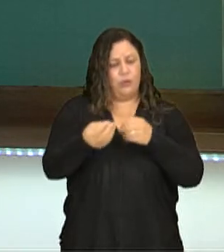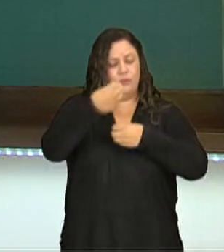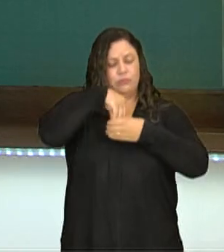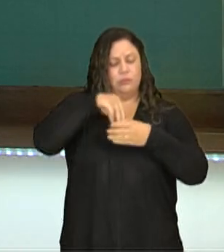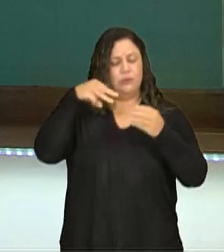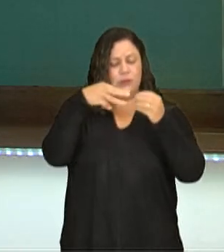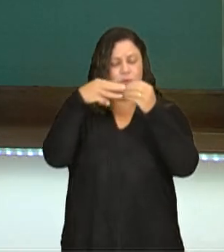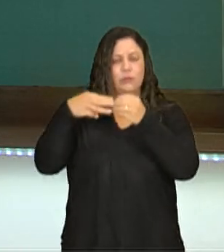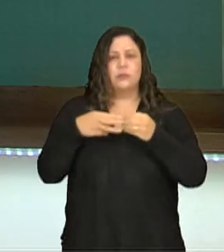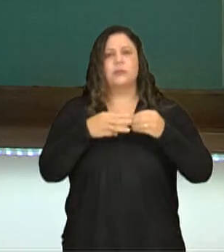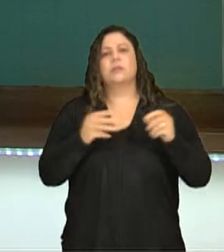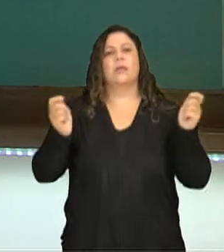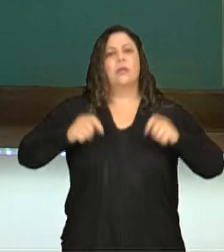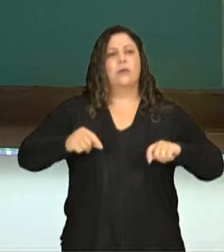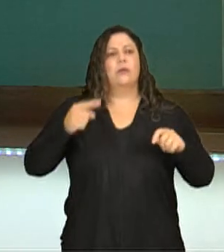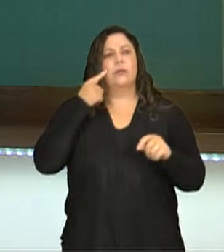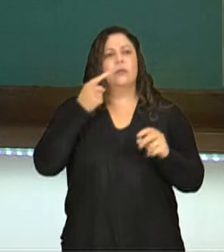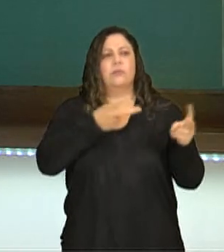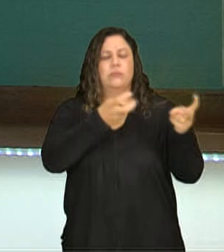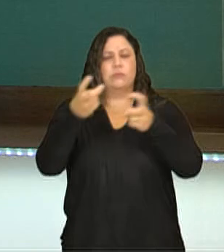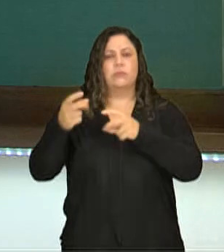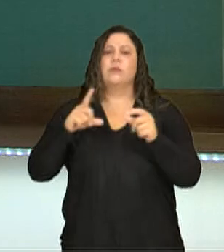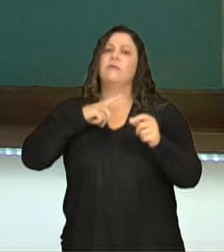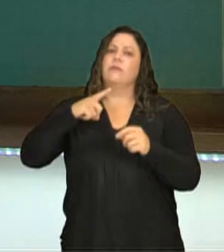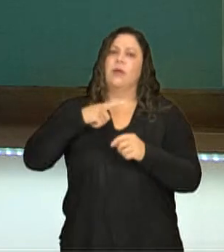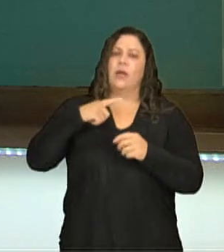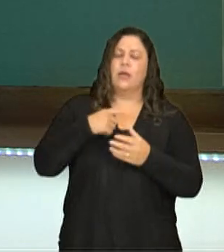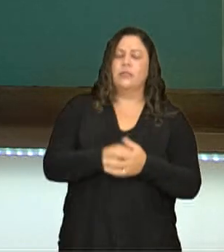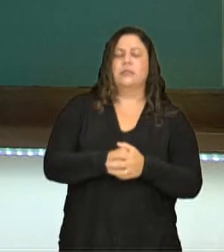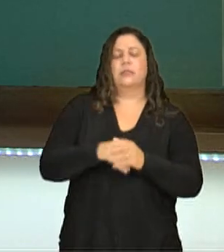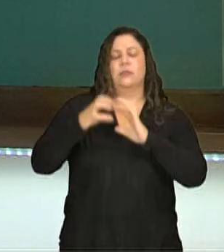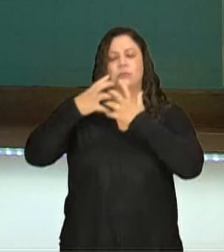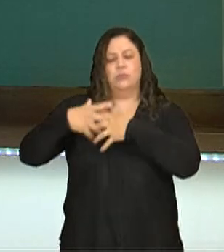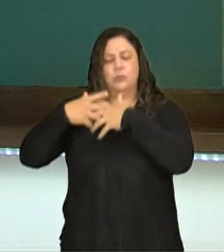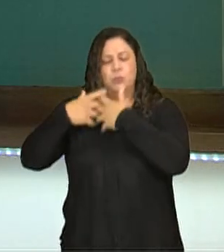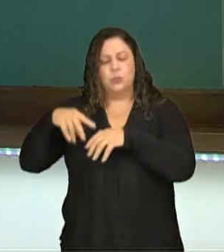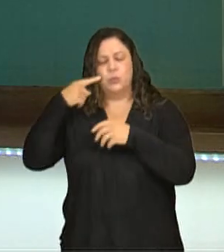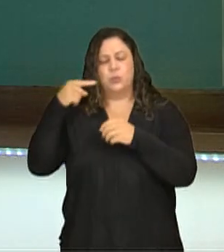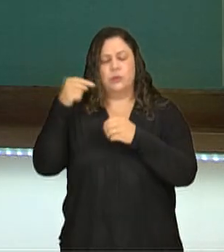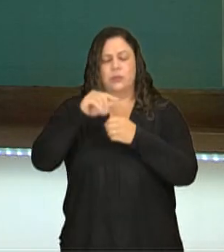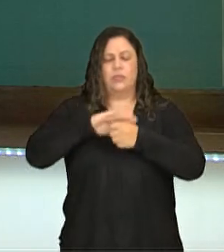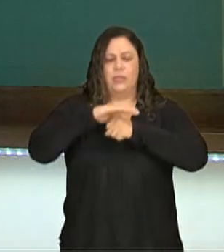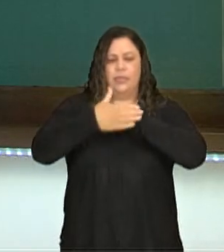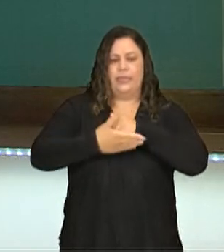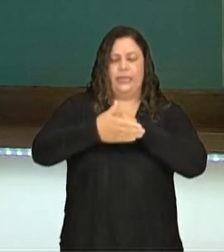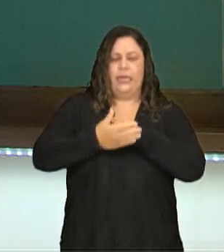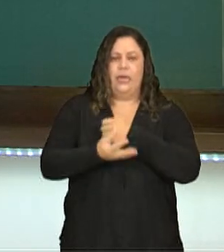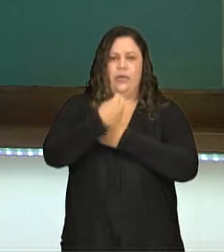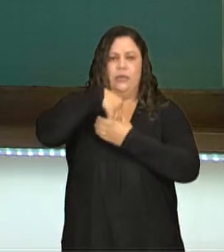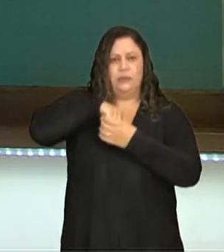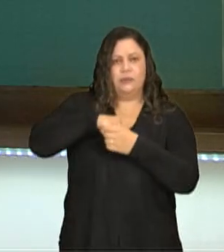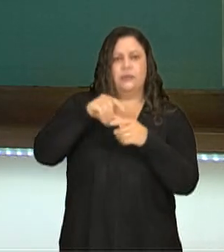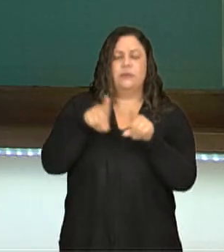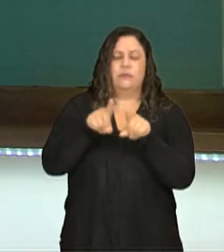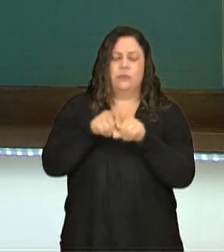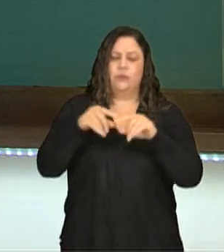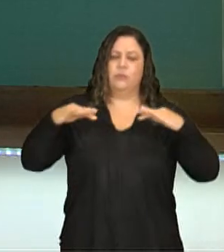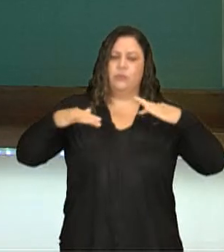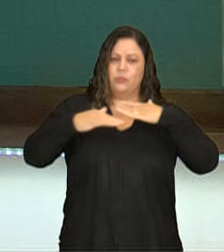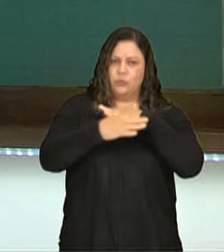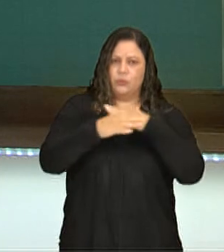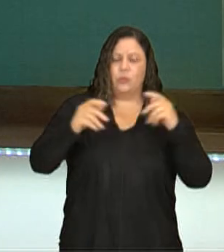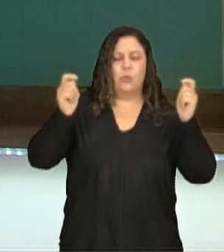o gradiente de concentração. Então, a gente vai ter a concentração do lado interno e externo da célula, o transporte vai ocorrer contra